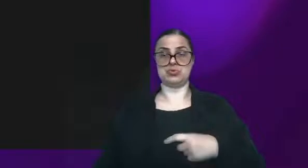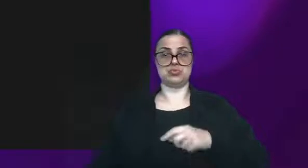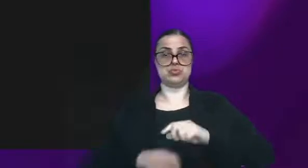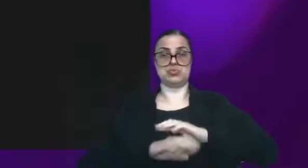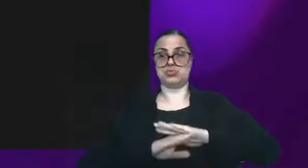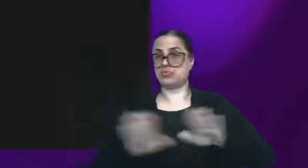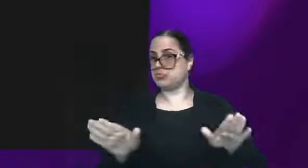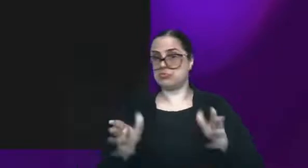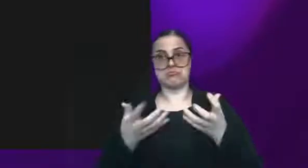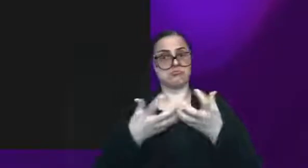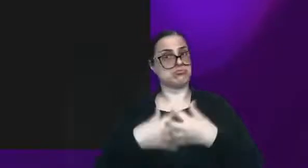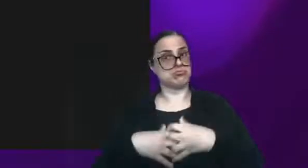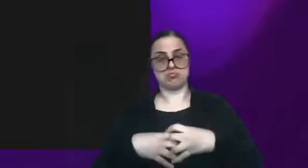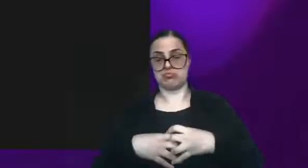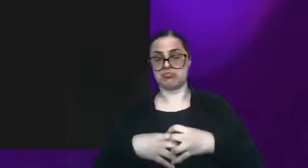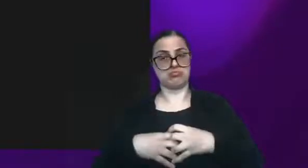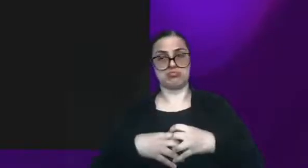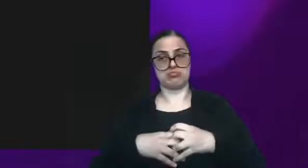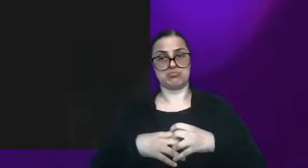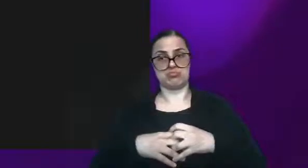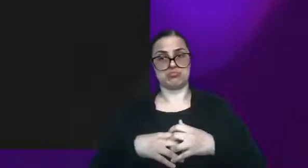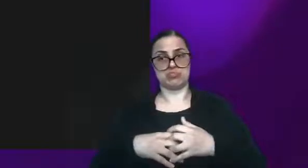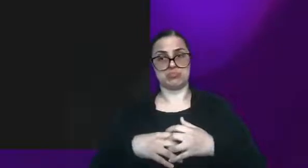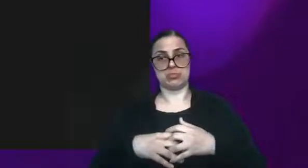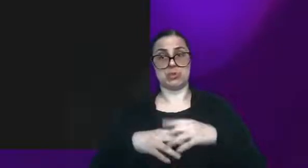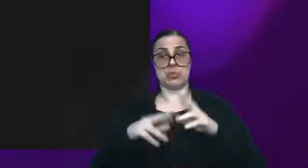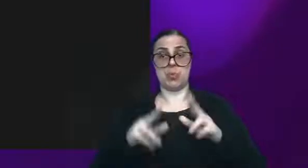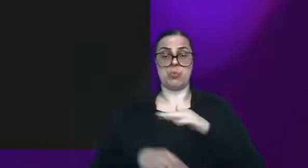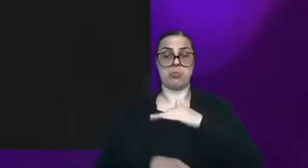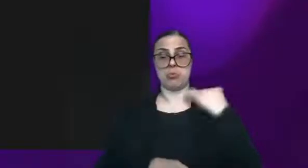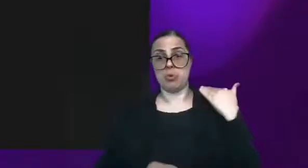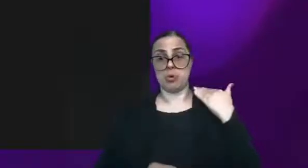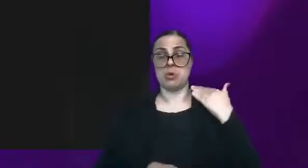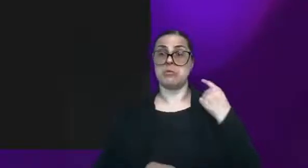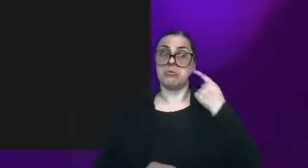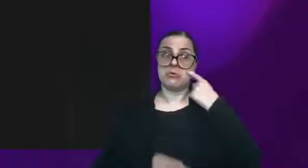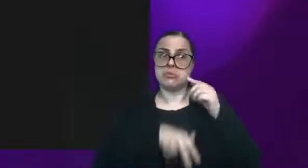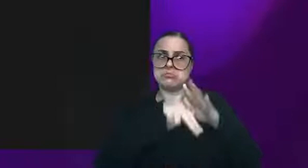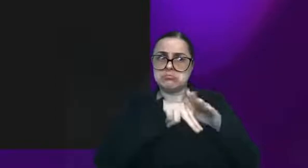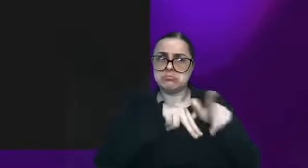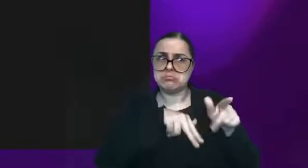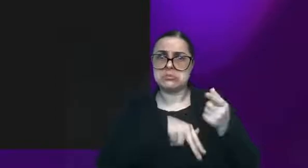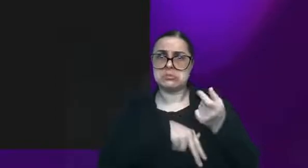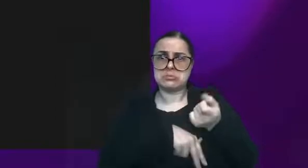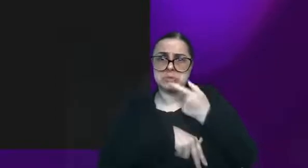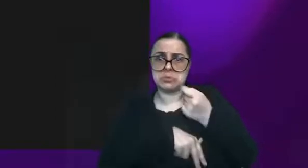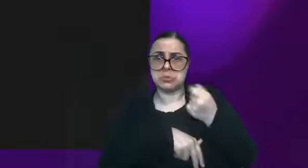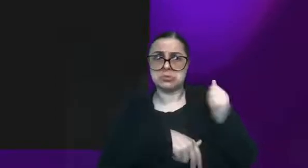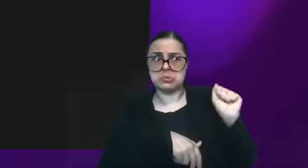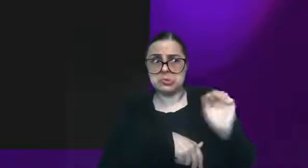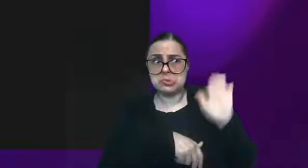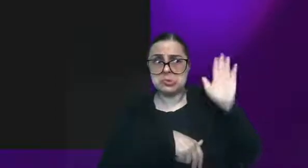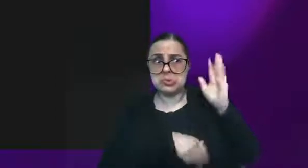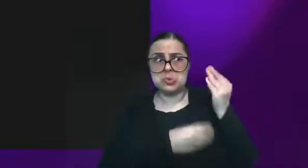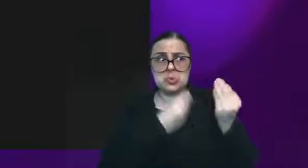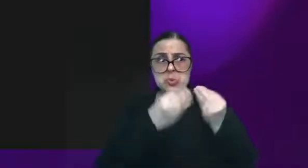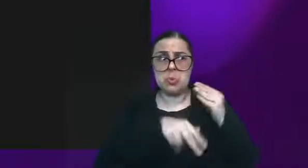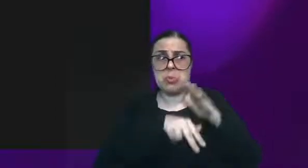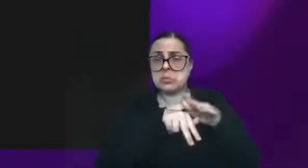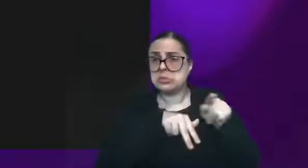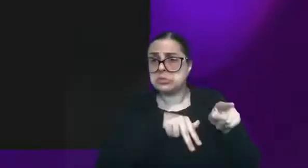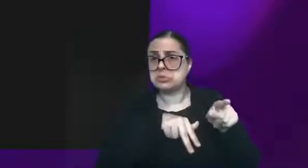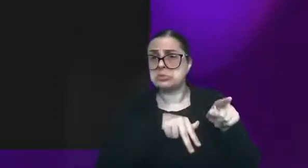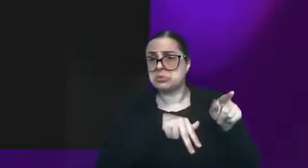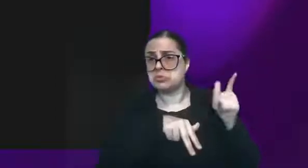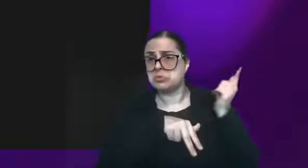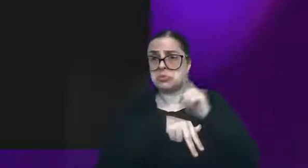que indicar pelo alto custo nos melhores pacientes, que possam realmente se beneficiar. Porque senão, daqui a 5, 10 anos, a hora